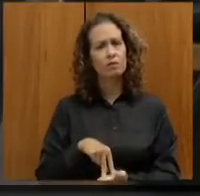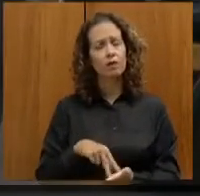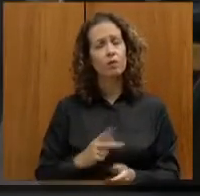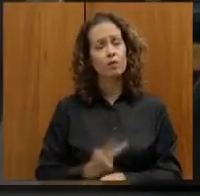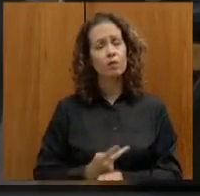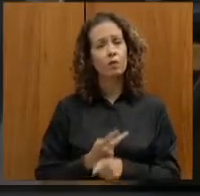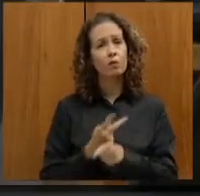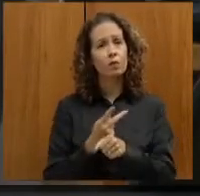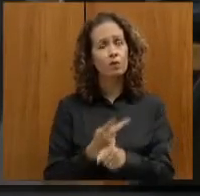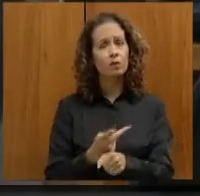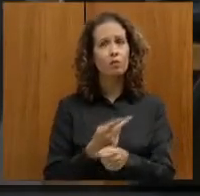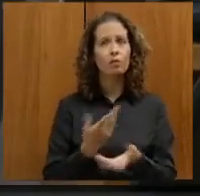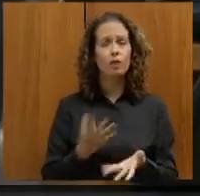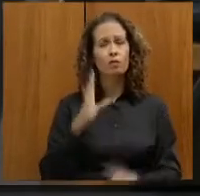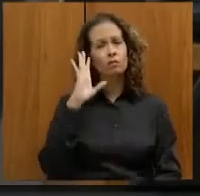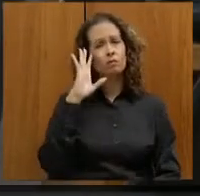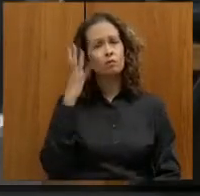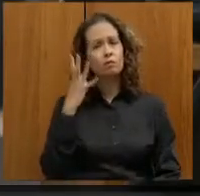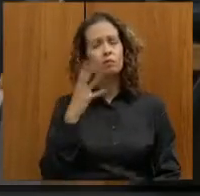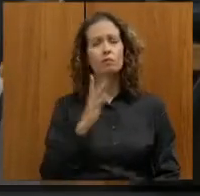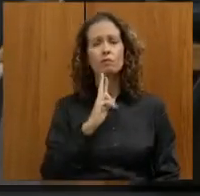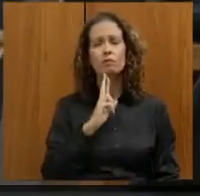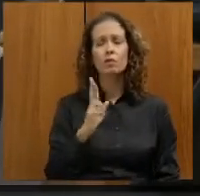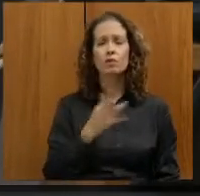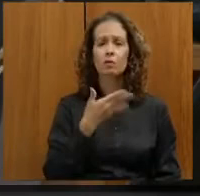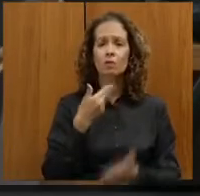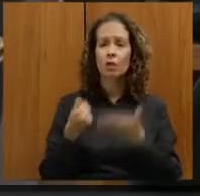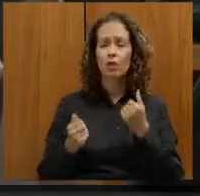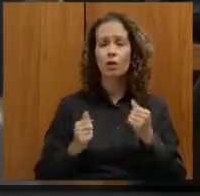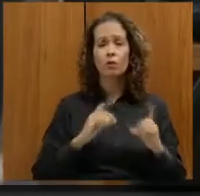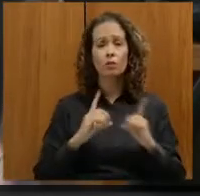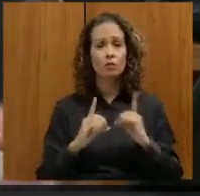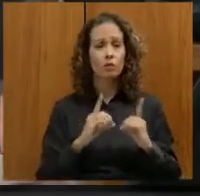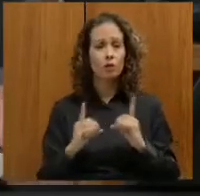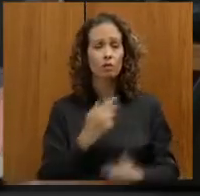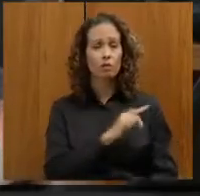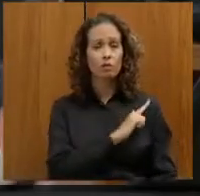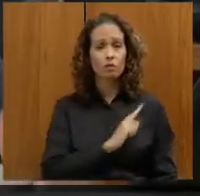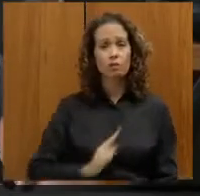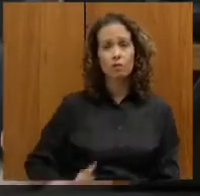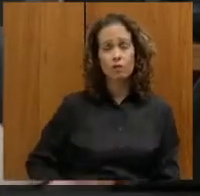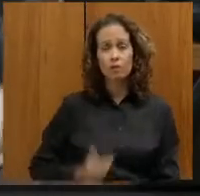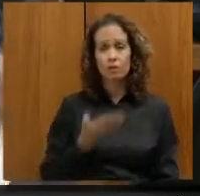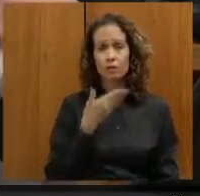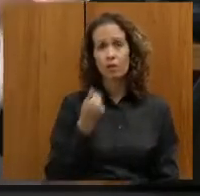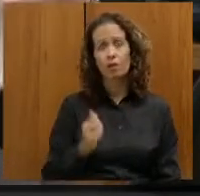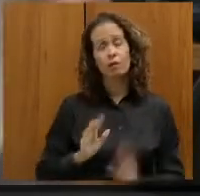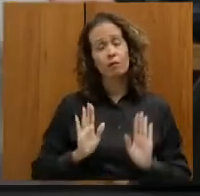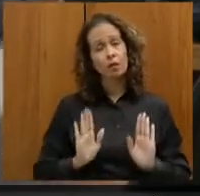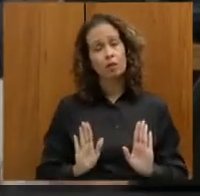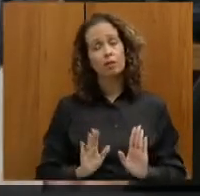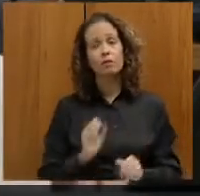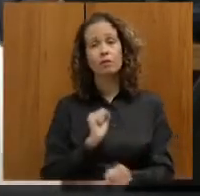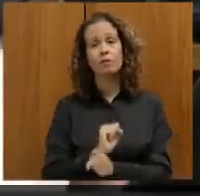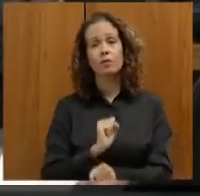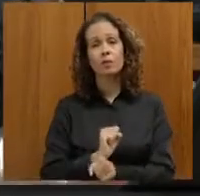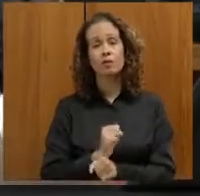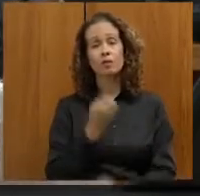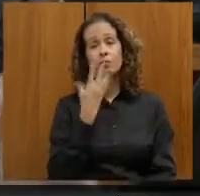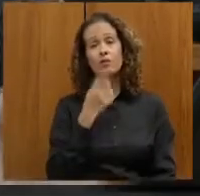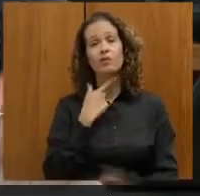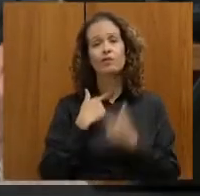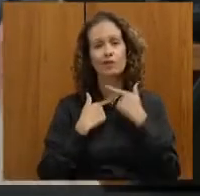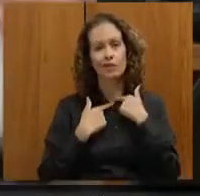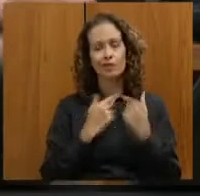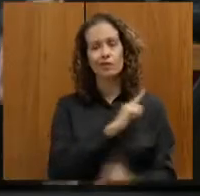procurar o melhor caminho uma convergência com o governo um diálogo Franco e vamos aguardando a boa vontade do governador e essa esse